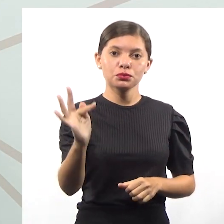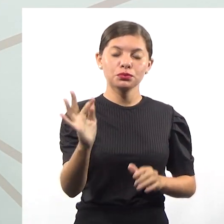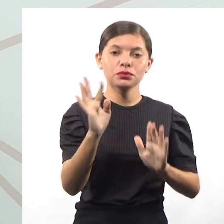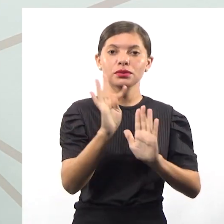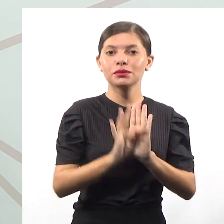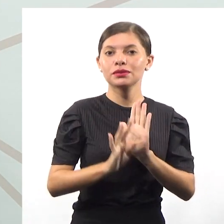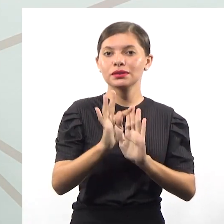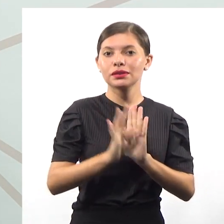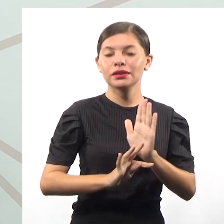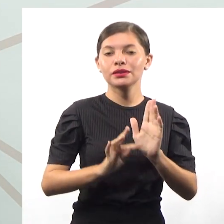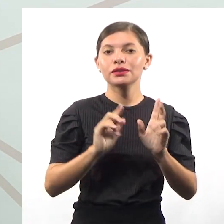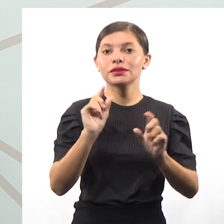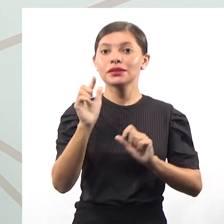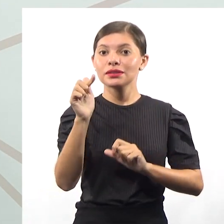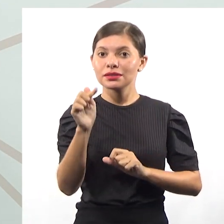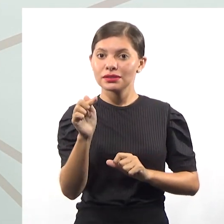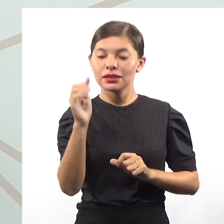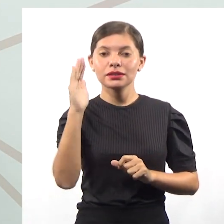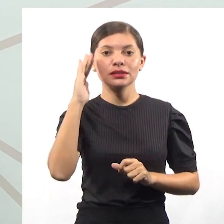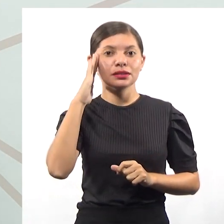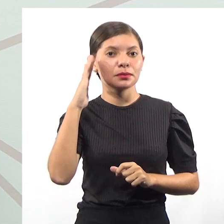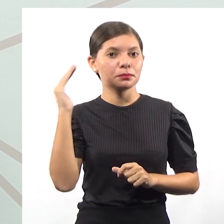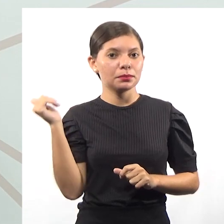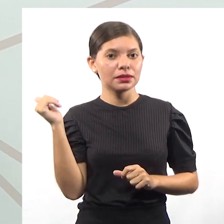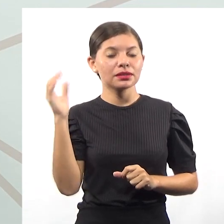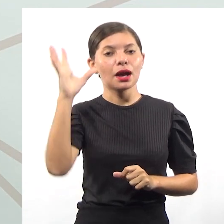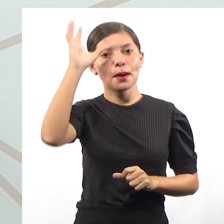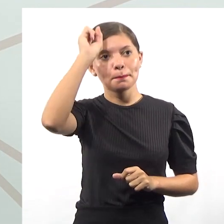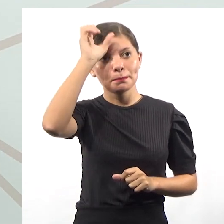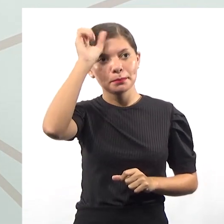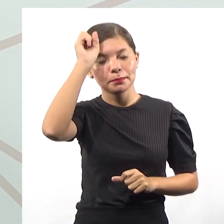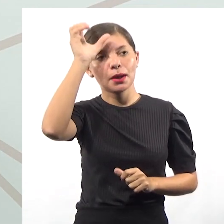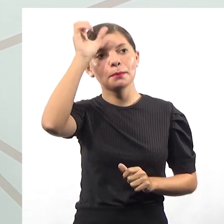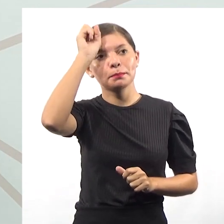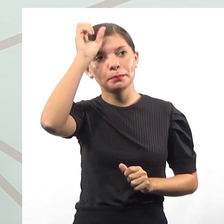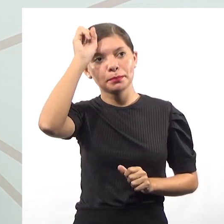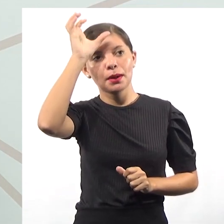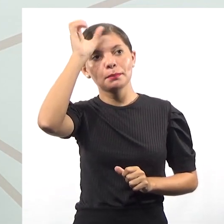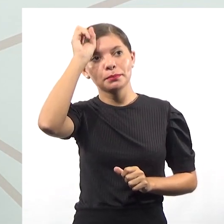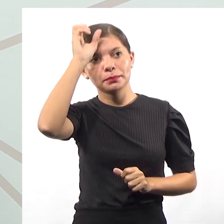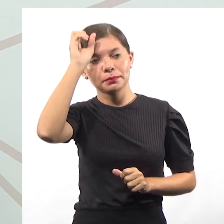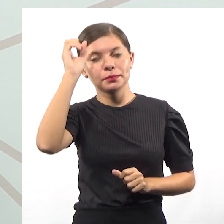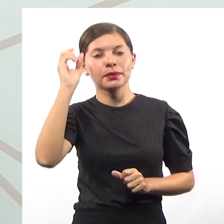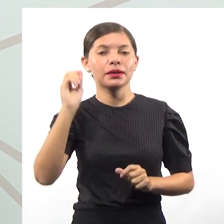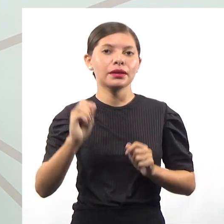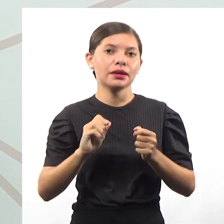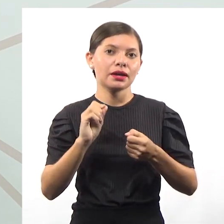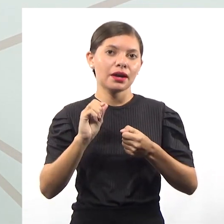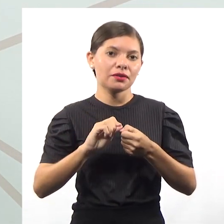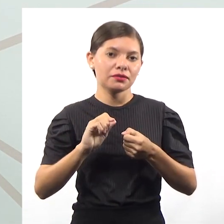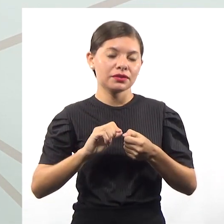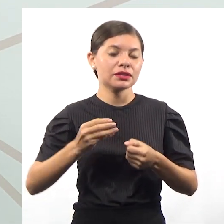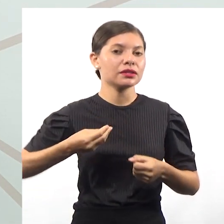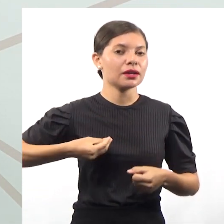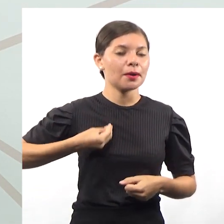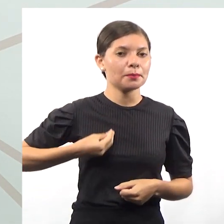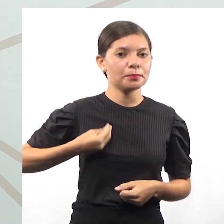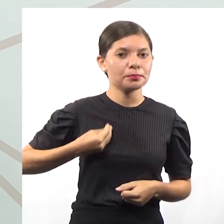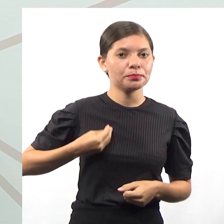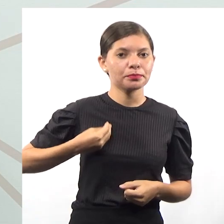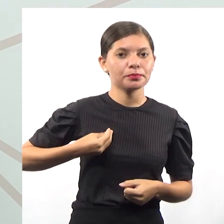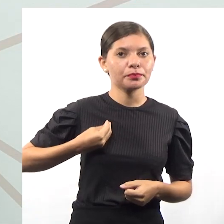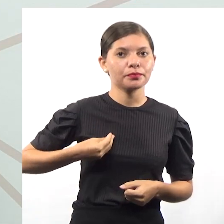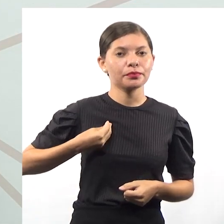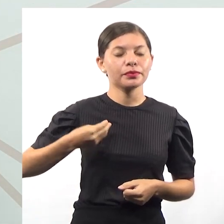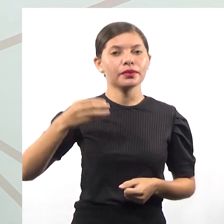vai dizer os 7 saberes, dentre eles o aprender a ser, aprender a conviver